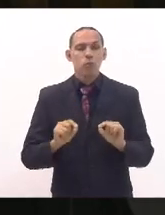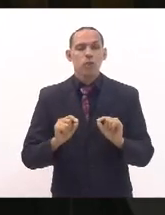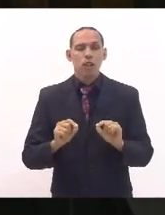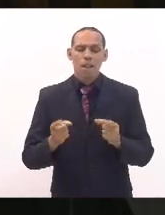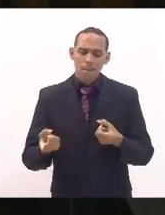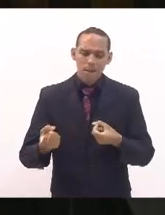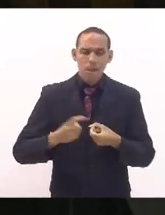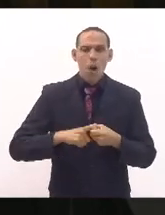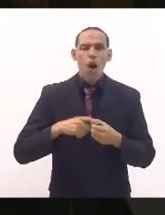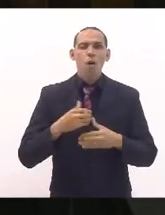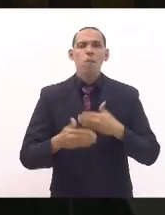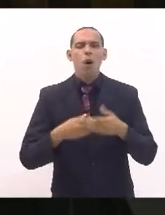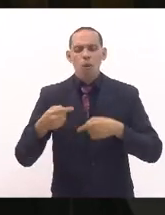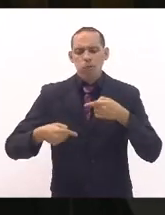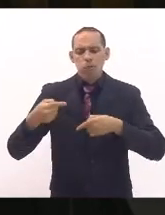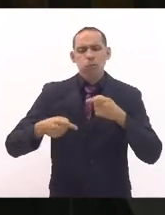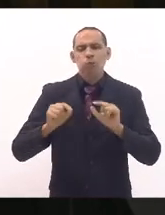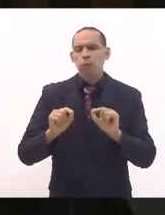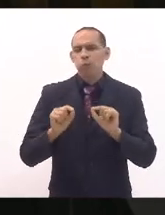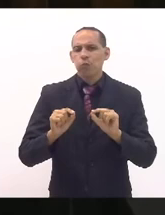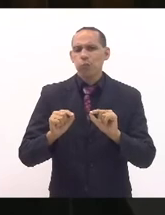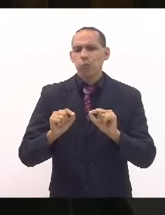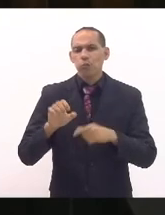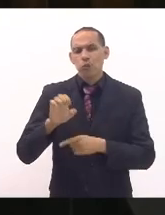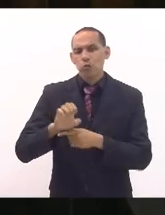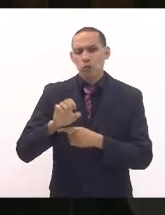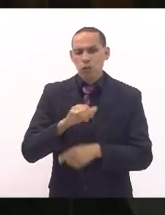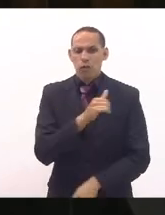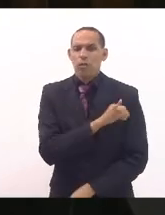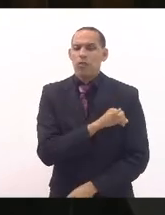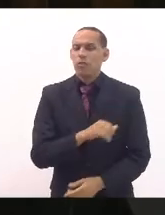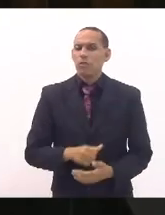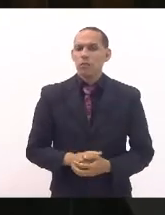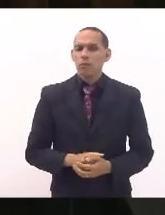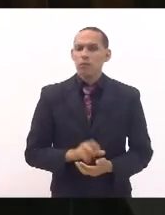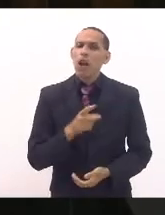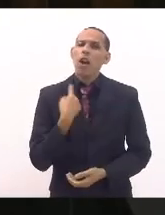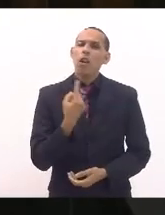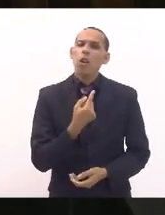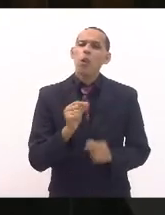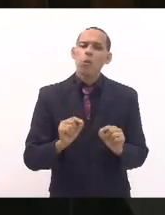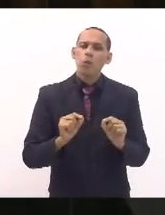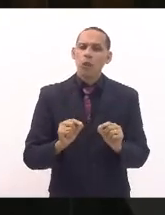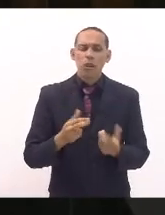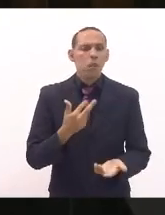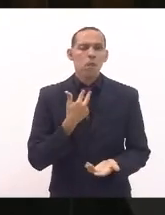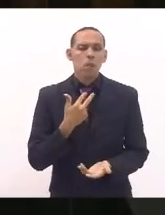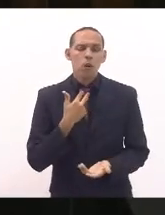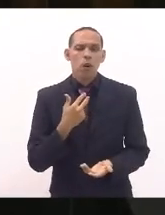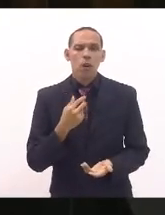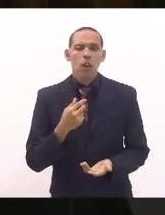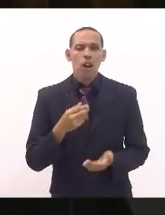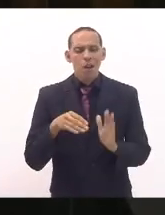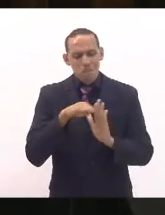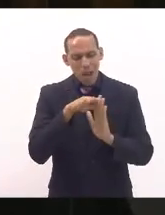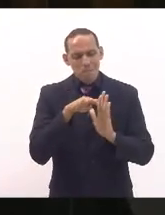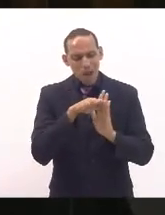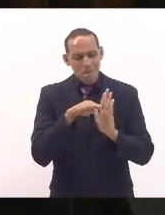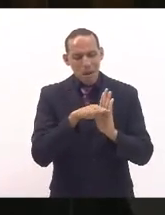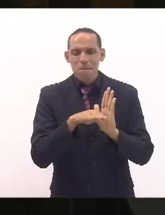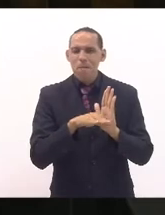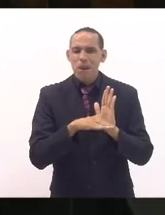retomar um processo de discussão do Estado do Rio de Janeiro. O que a gente não pode ter é essa pauta